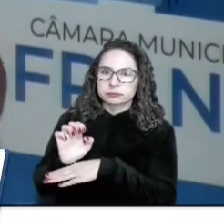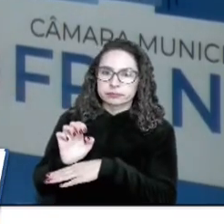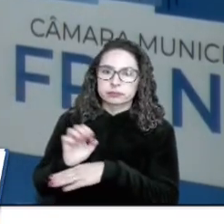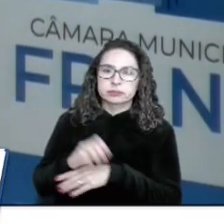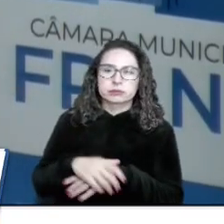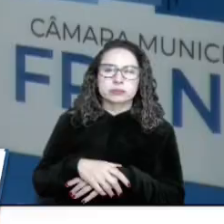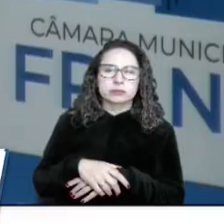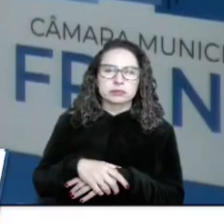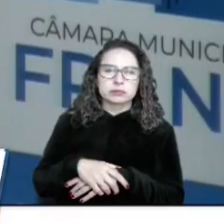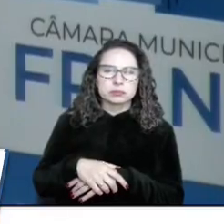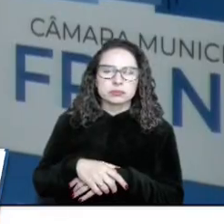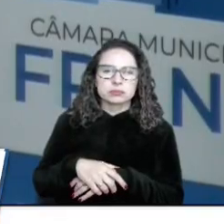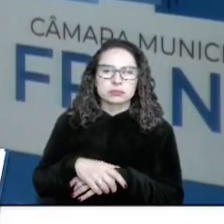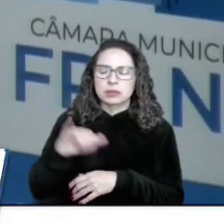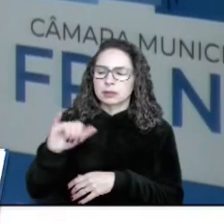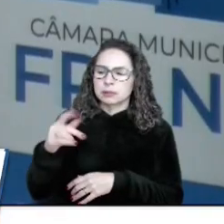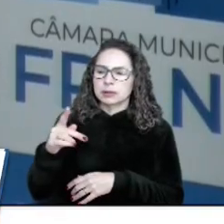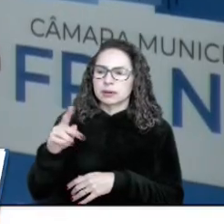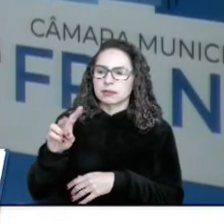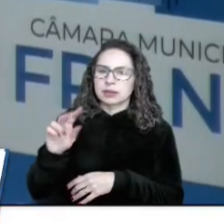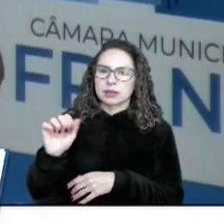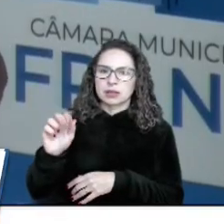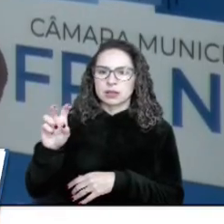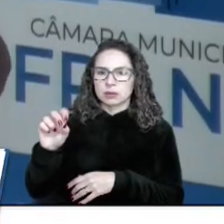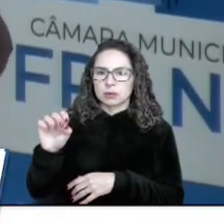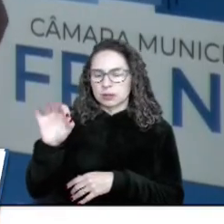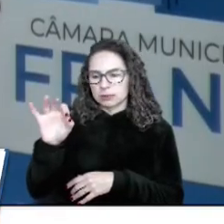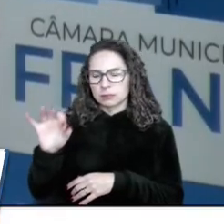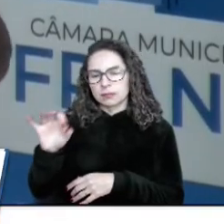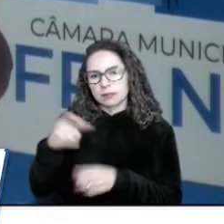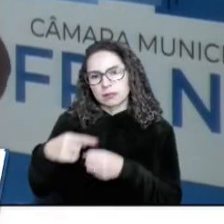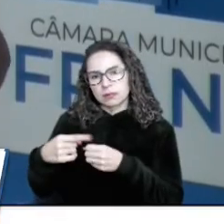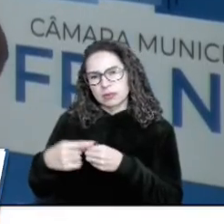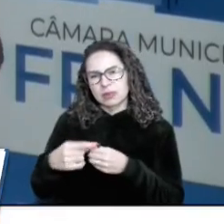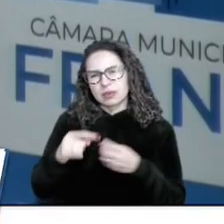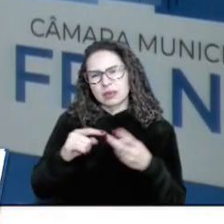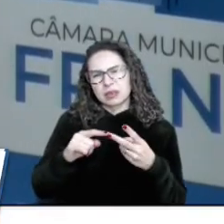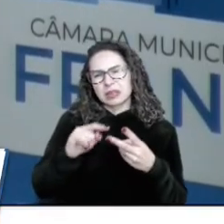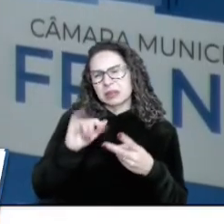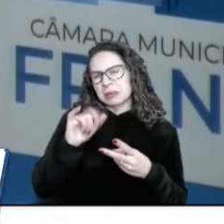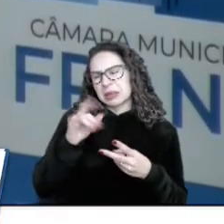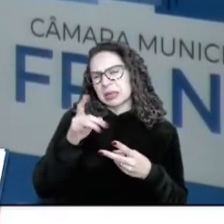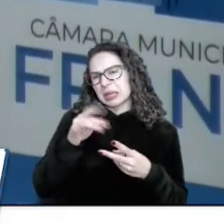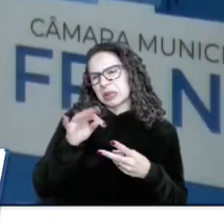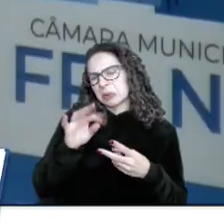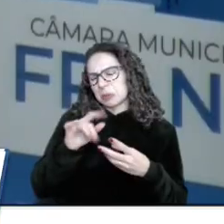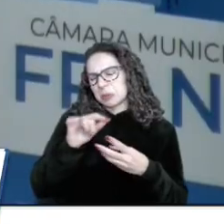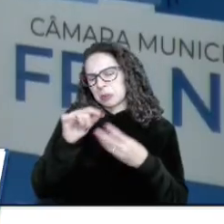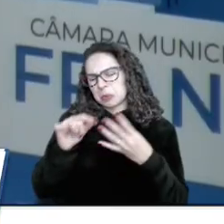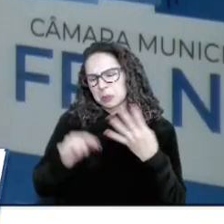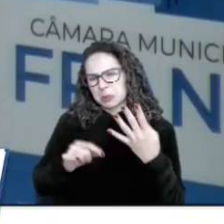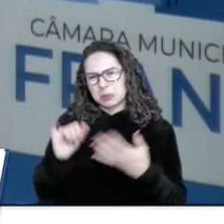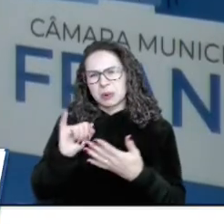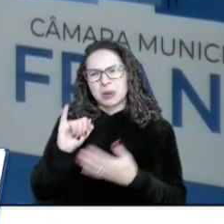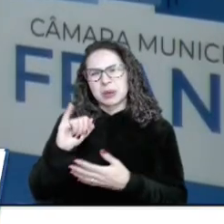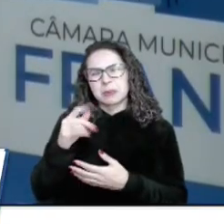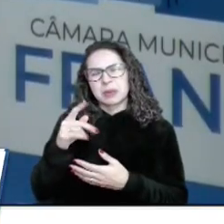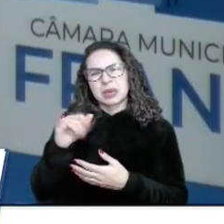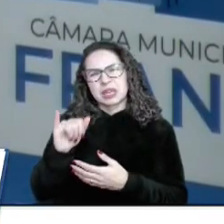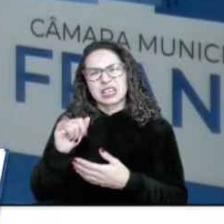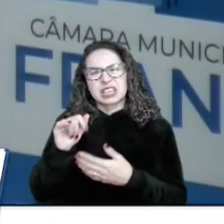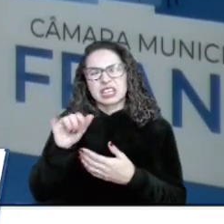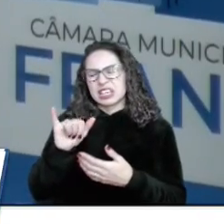IPVA, que 50% é do município, né? Depois tem o N imposto, IPI, imposto IRRR,